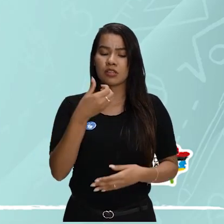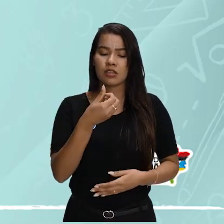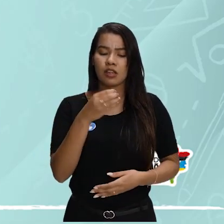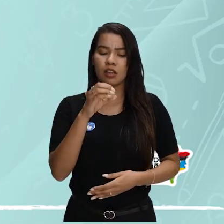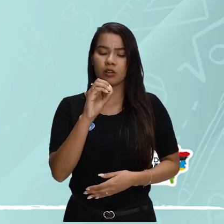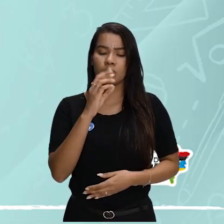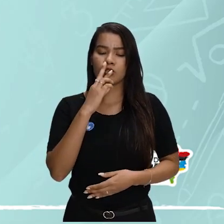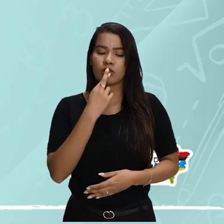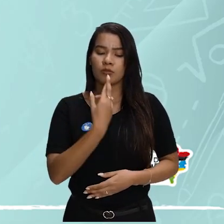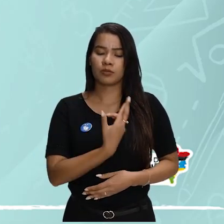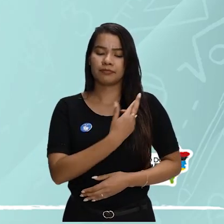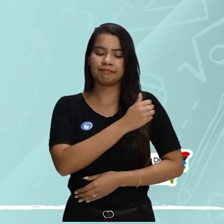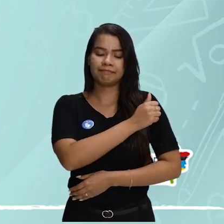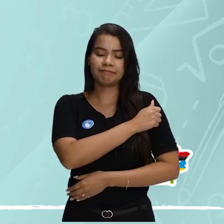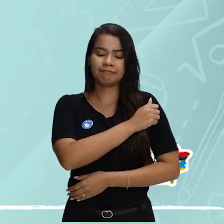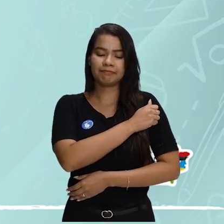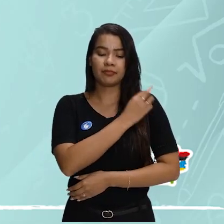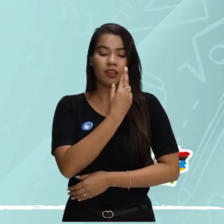informações, indique.